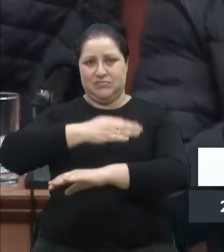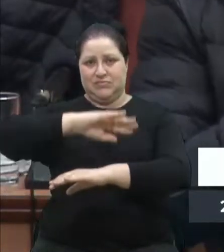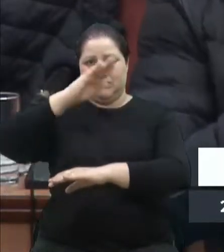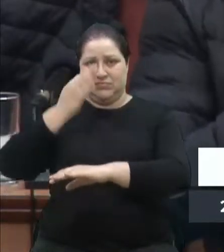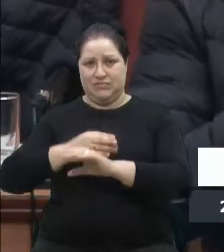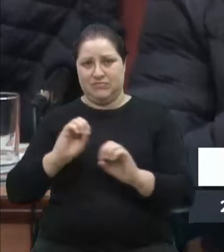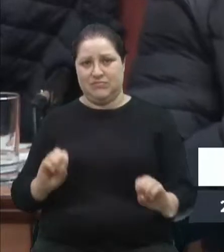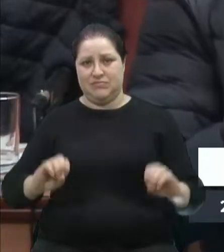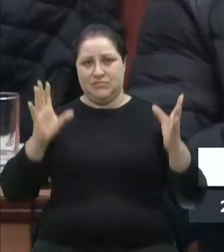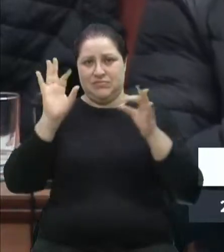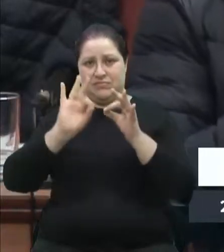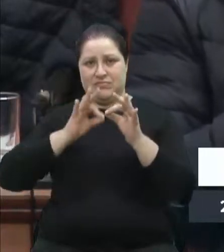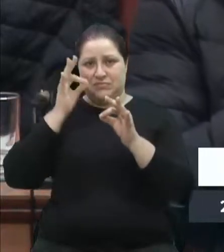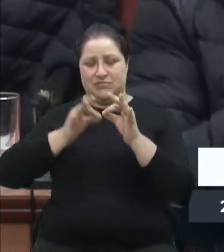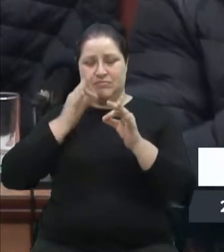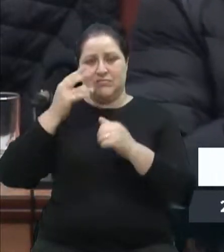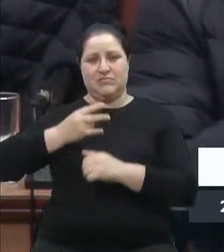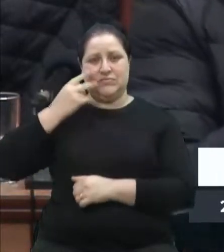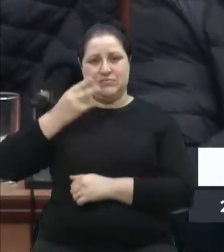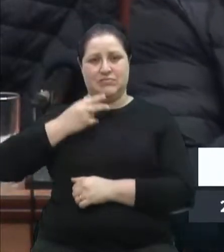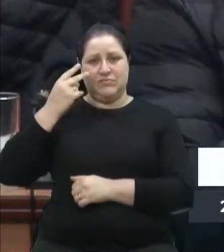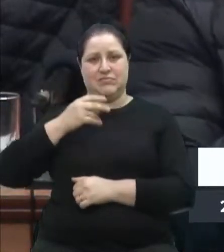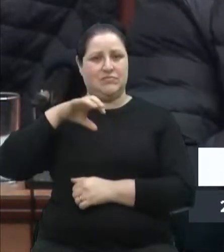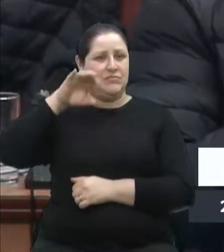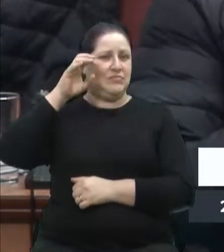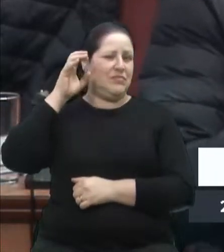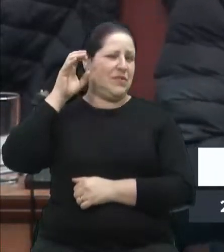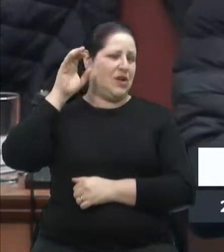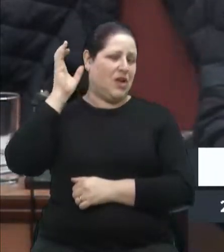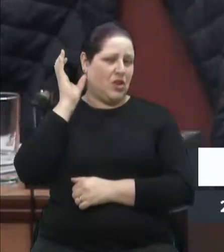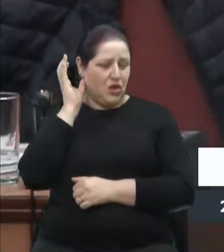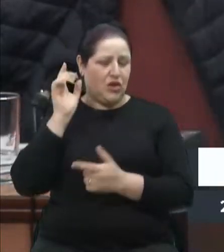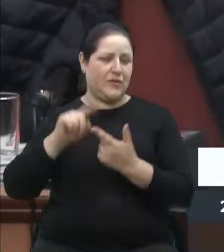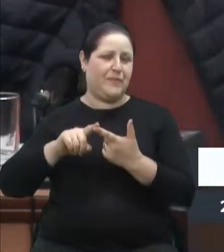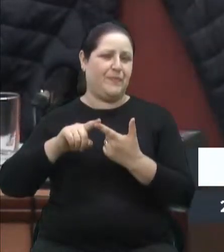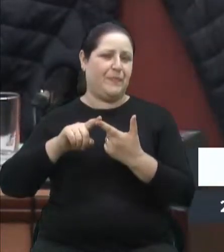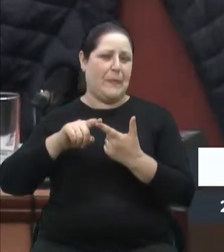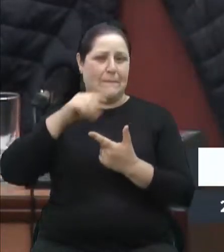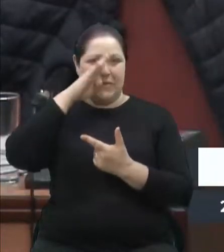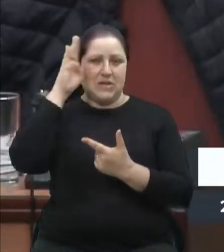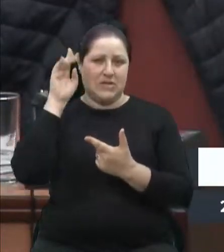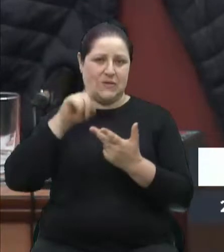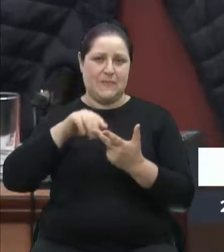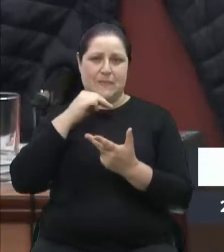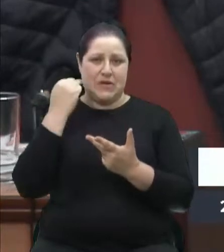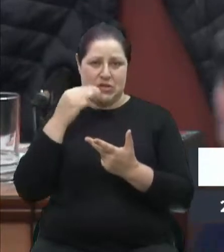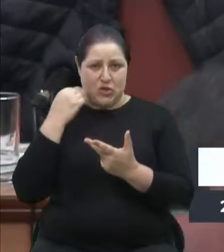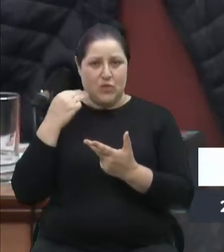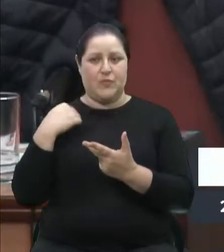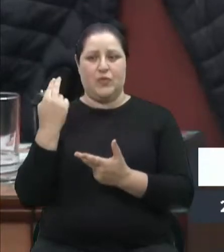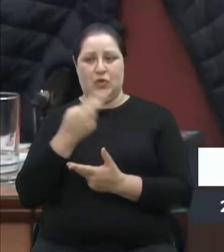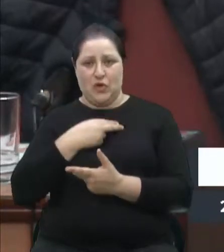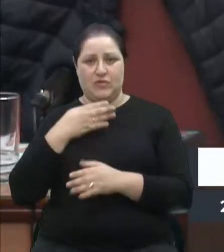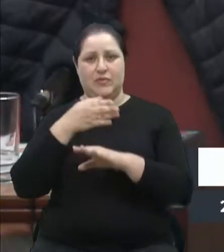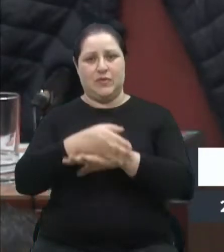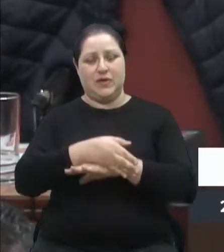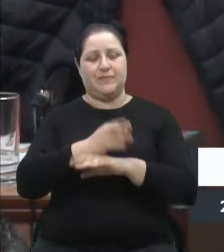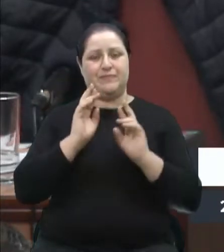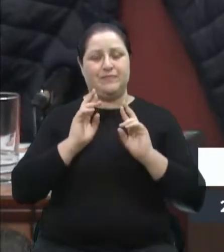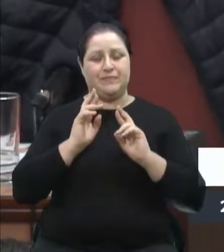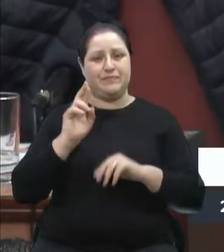criadora Marisol Vereador Cadore Vereador Bressan e este Vereador se vemos lá então representando a todos os vereadores